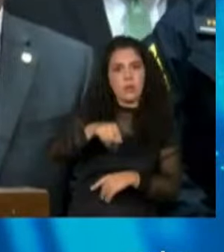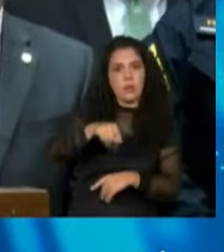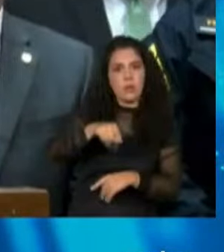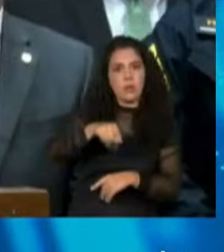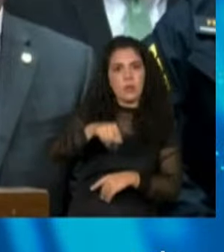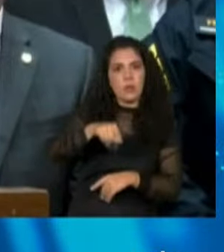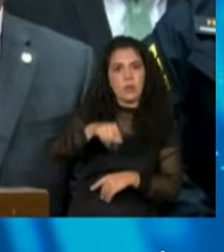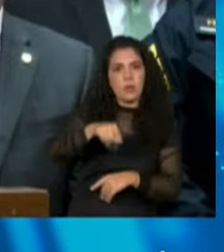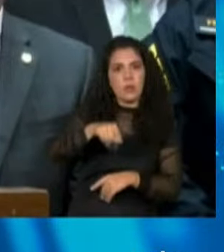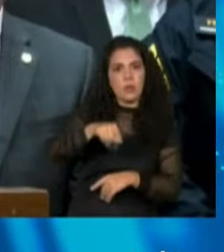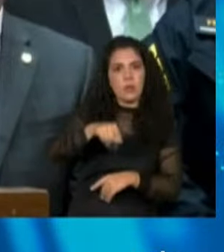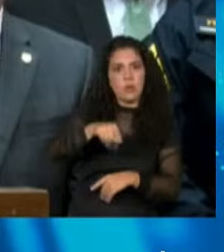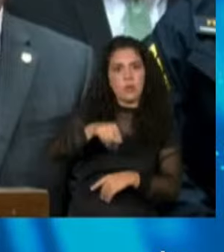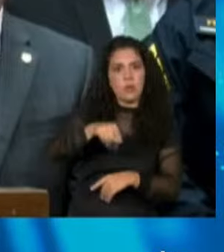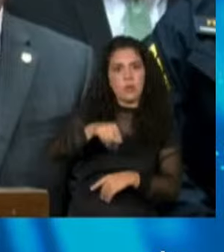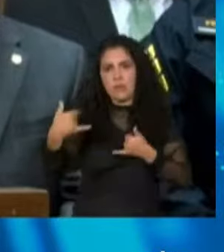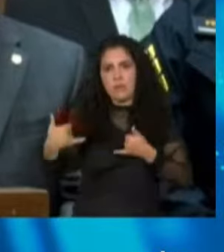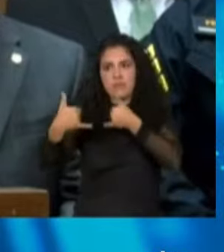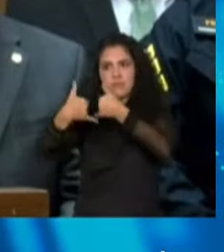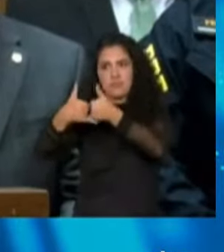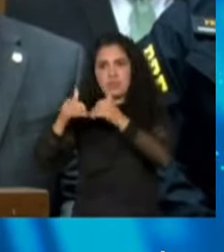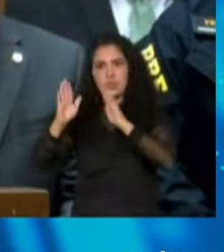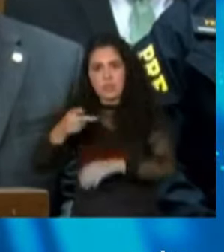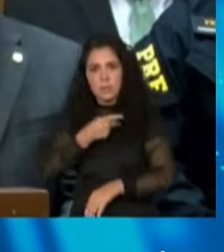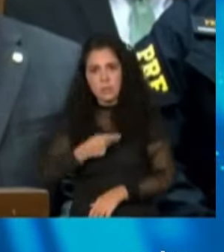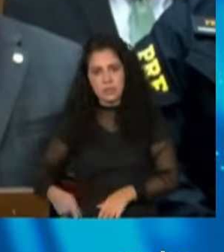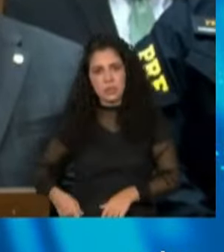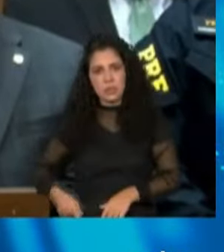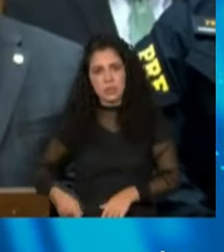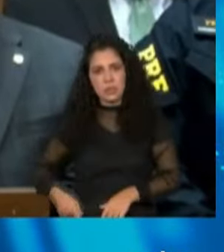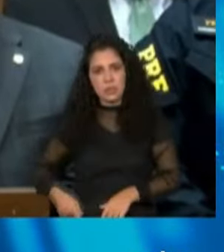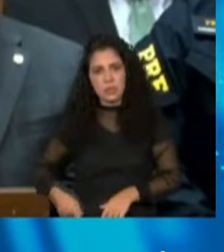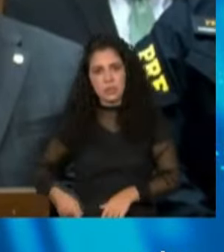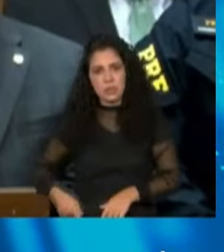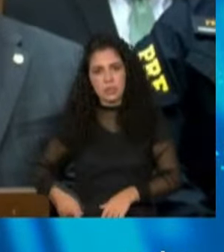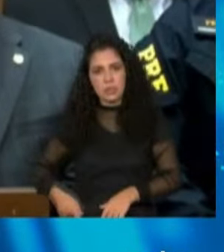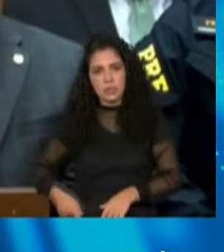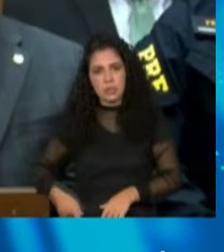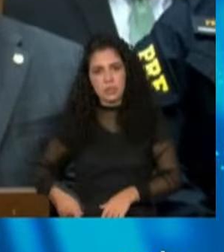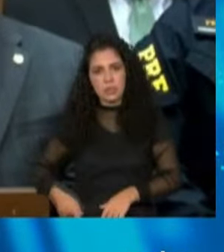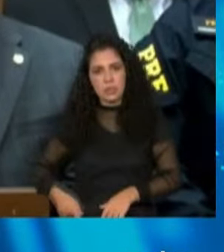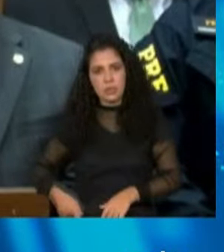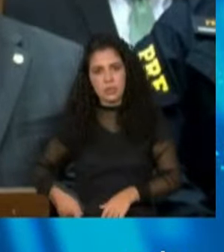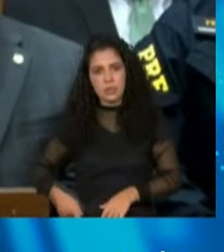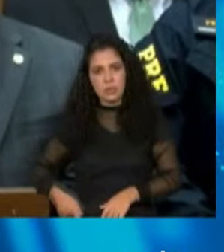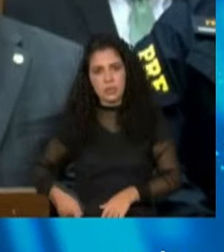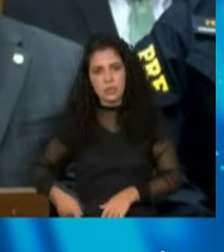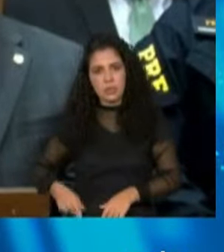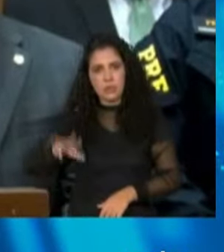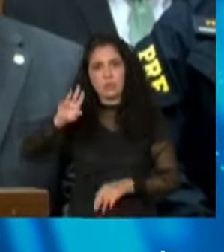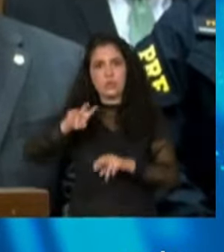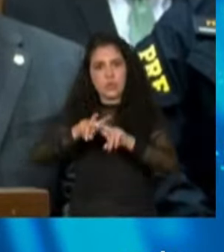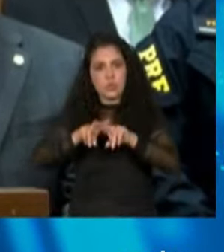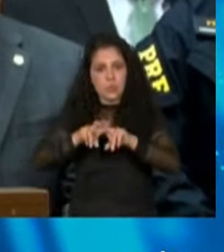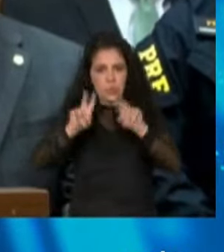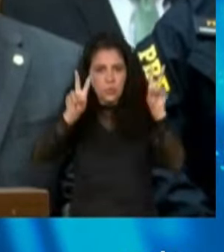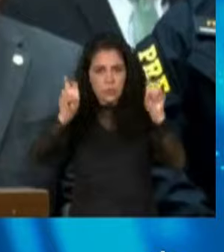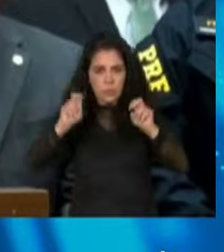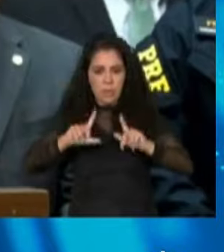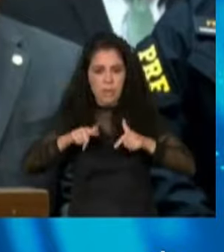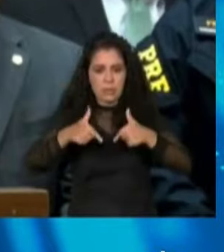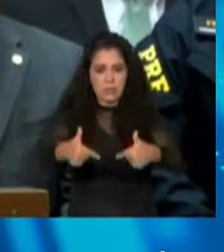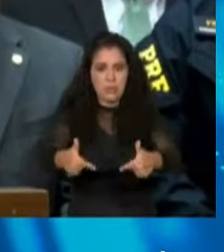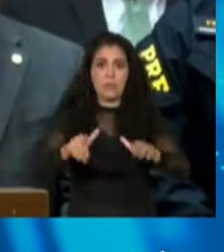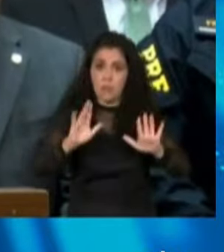Brasil, estavam indo em direção à Bolívia. Olha, ali ao lado dele, você viu aí, estava o diretor-geral da Polícia Federal,